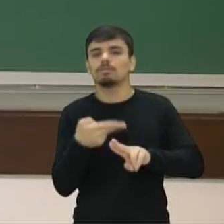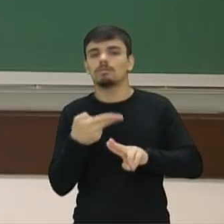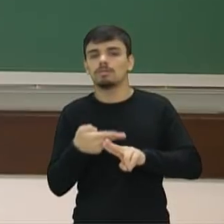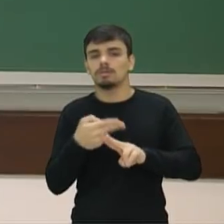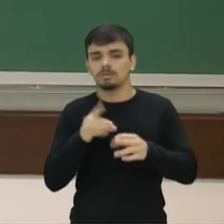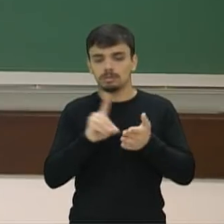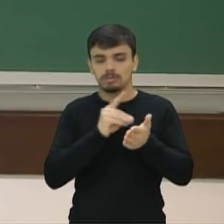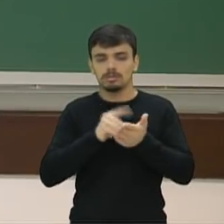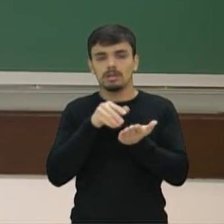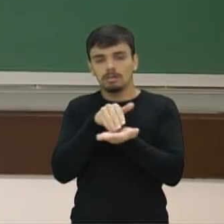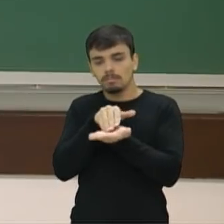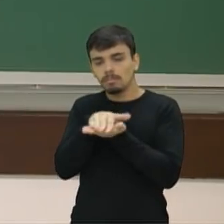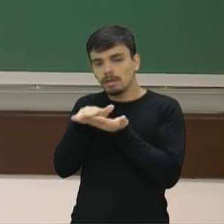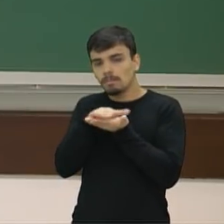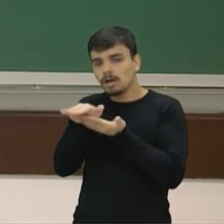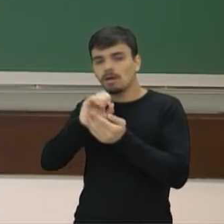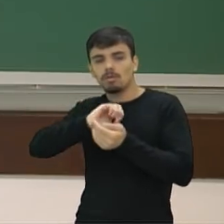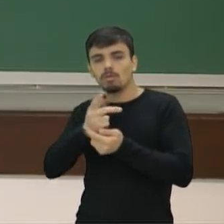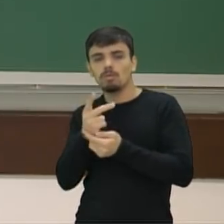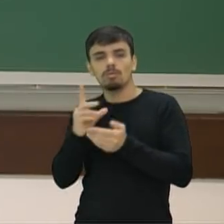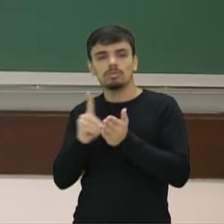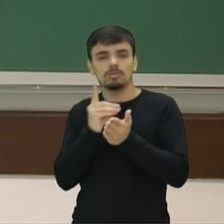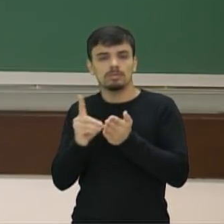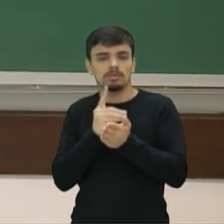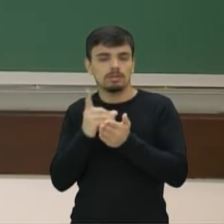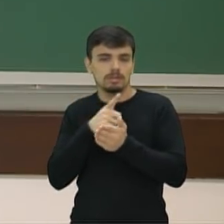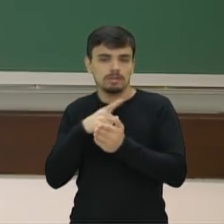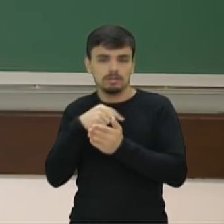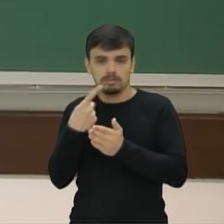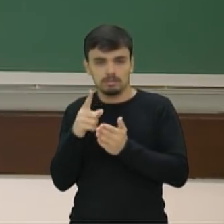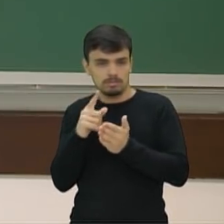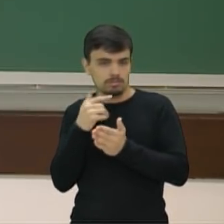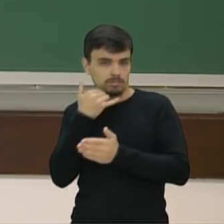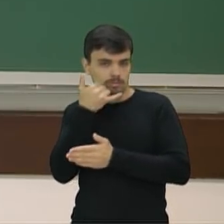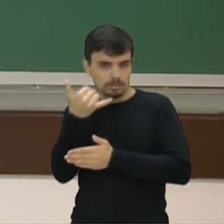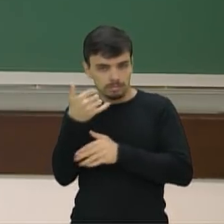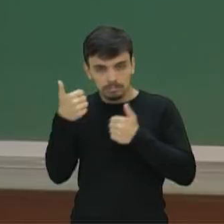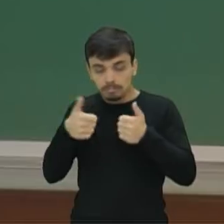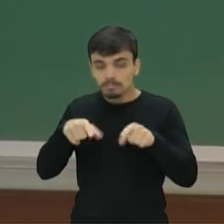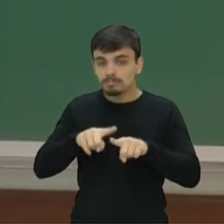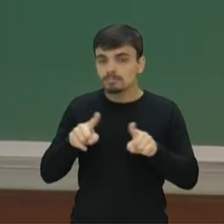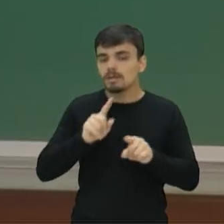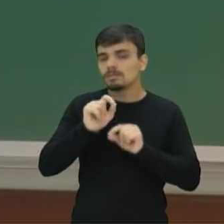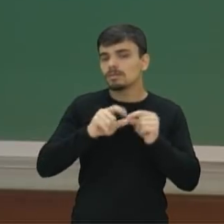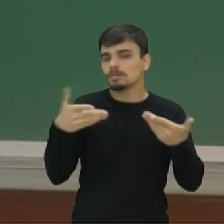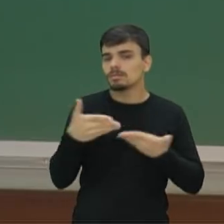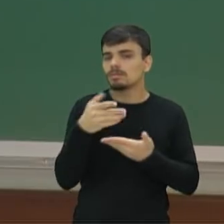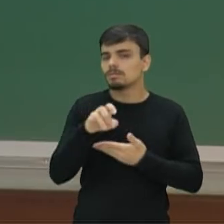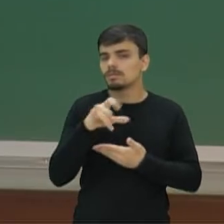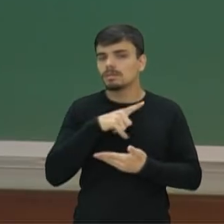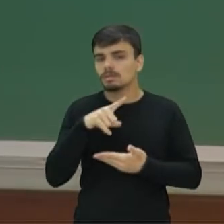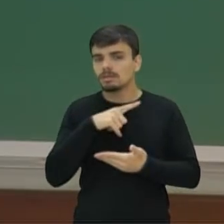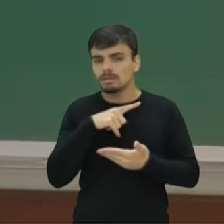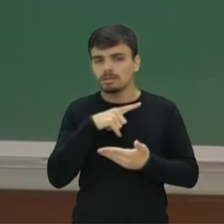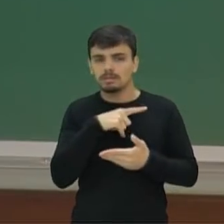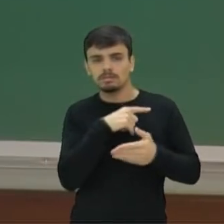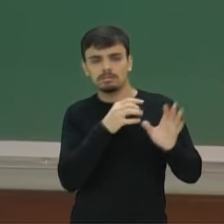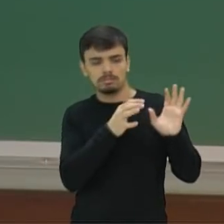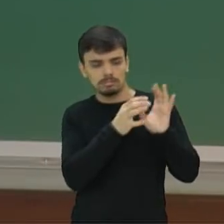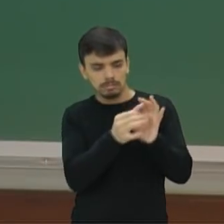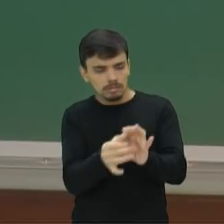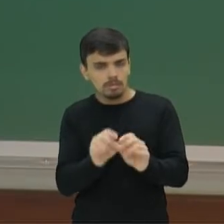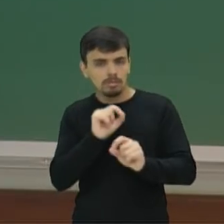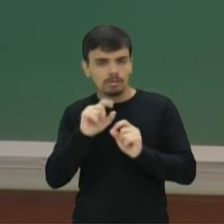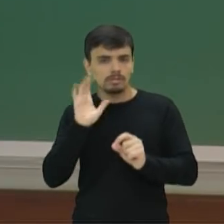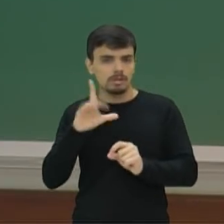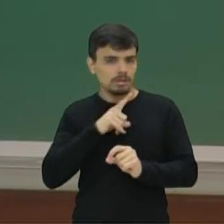dicionário impresso ou aquele dicionário que talvez você tenha disponível aí no seu celular. Agora, se você foi buscar a definição, eu já trouxe